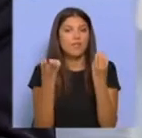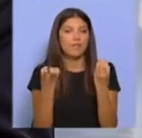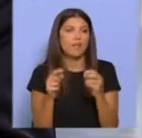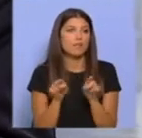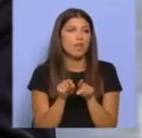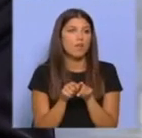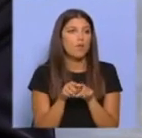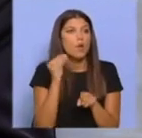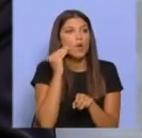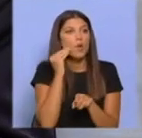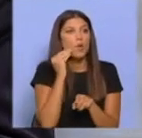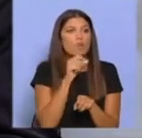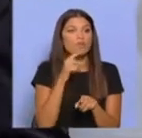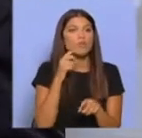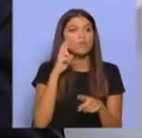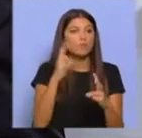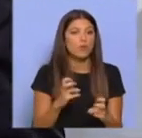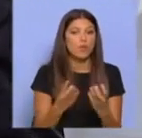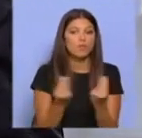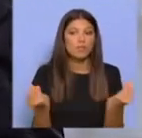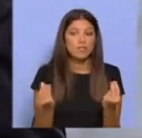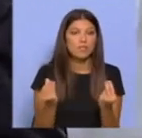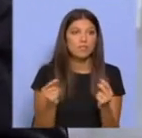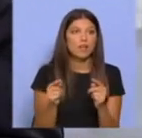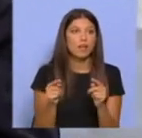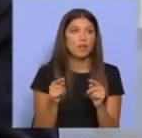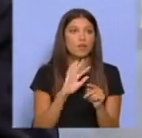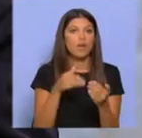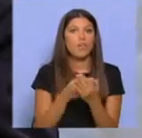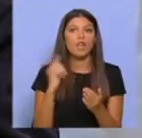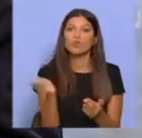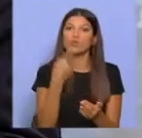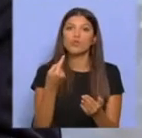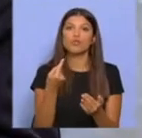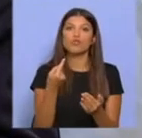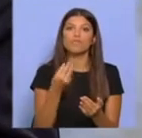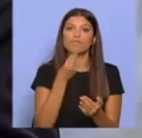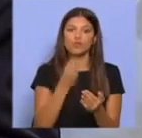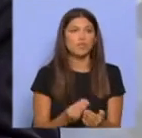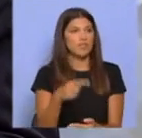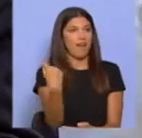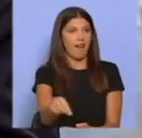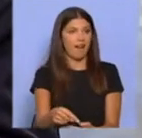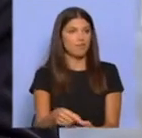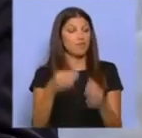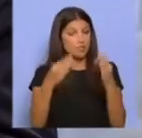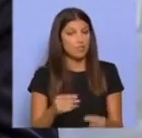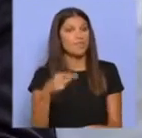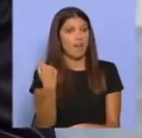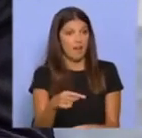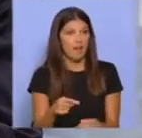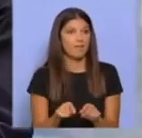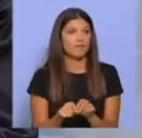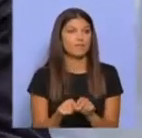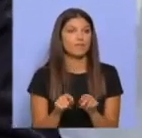que nós procuramos uma solução em que todas as partes possam ver os seus interesses defendidos e ter uma justa remuneração,